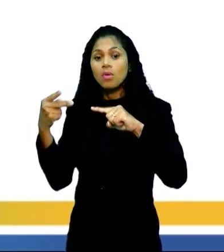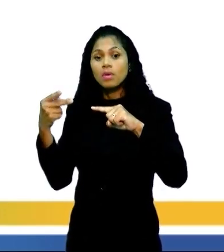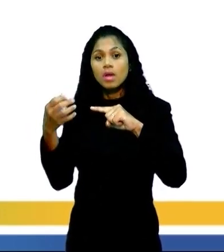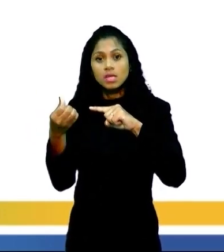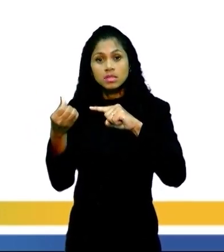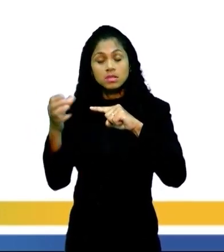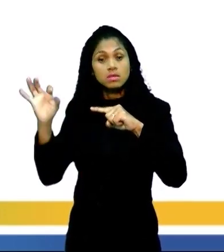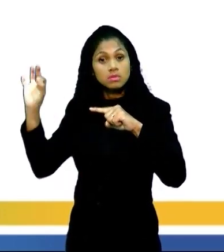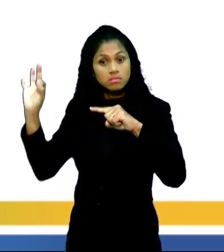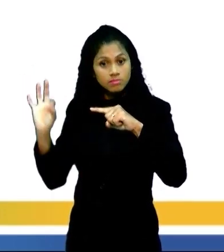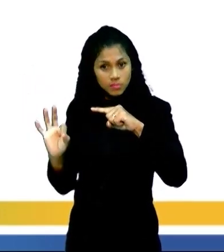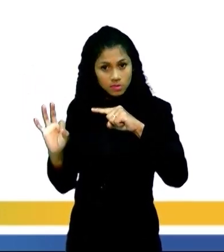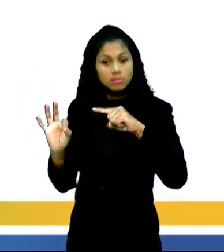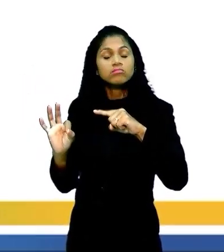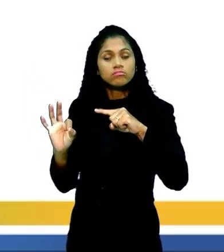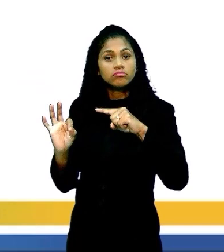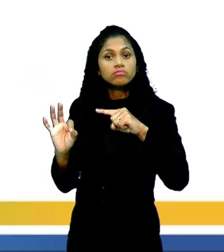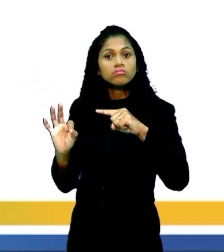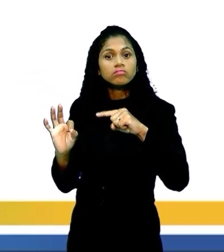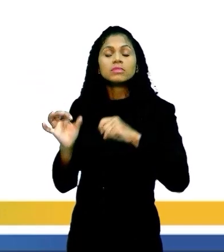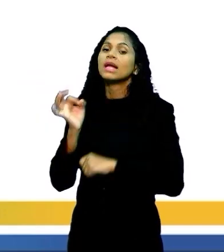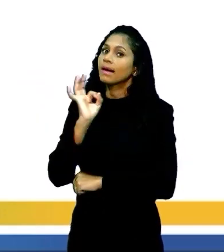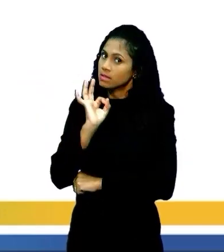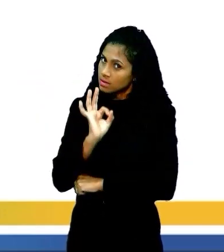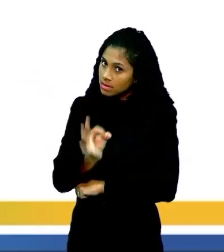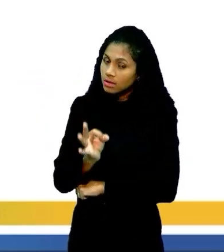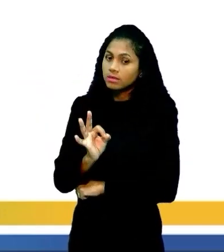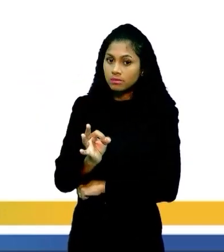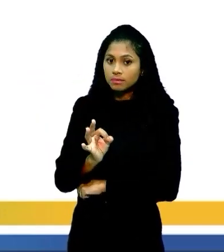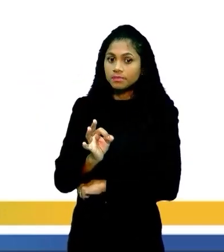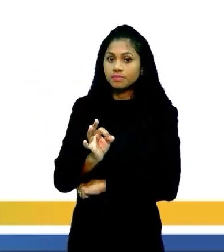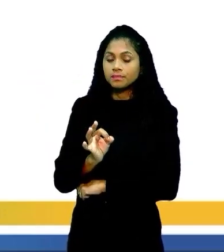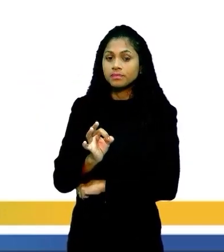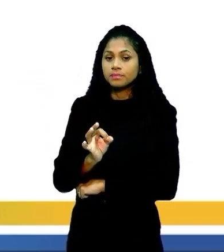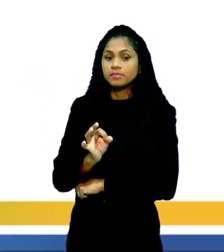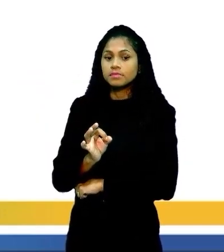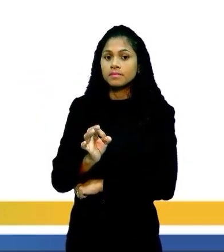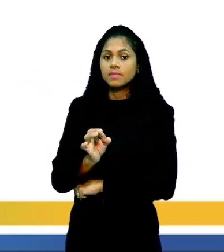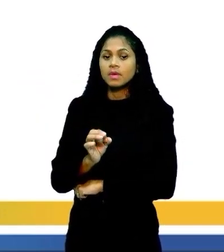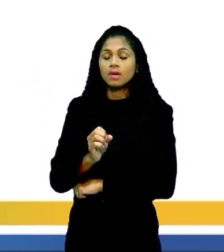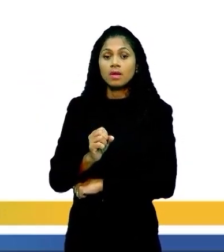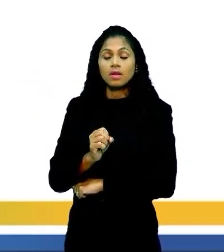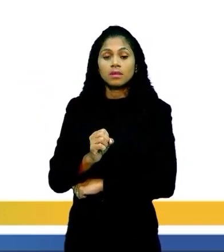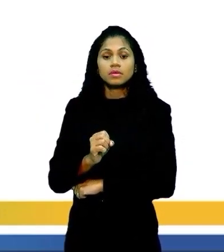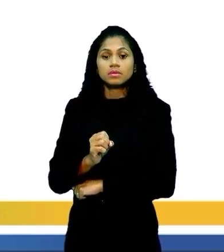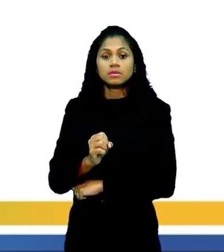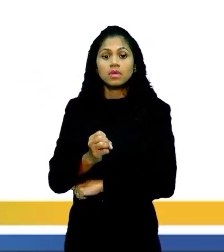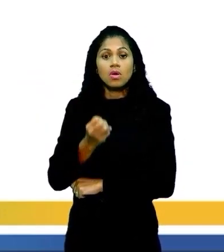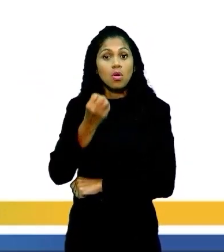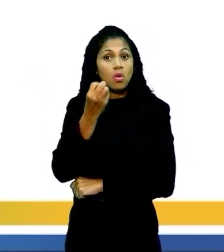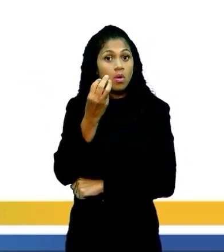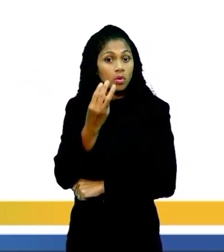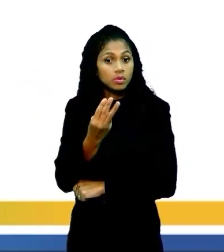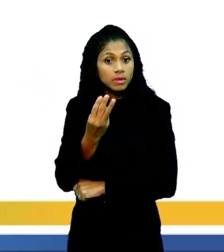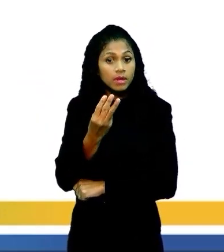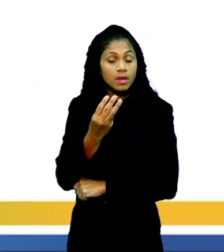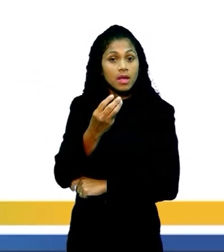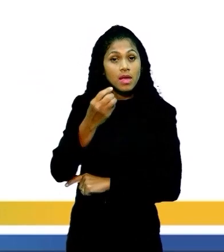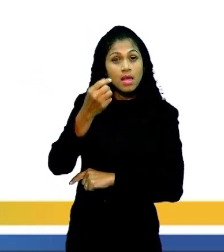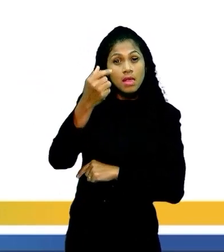é verdadeira. E 27 por 100, ou seja, é 27%. Também é